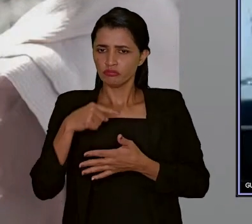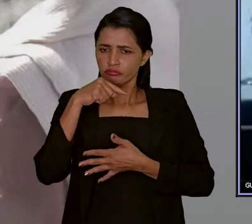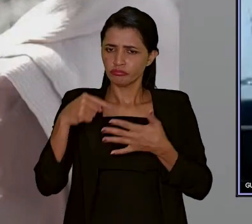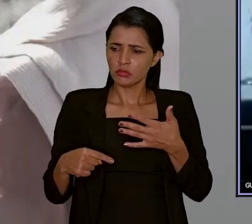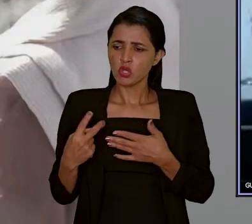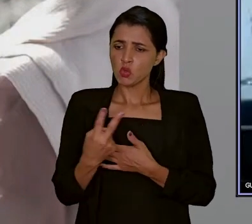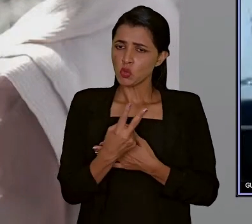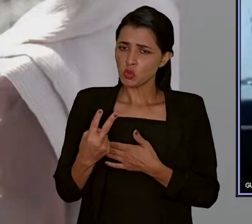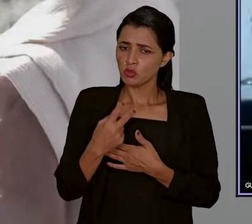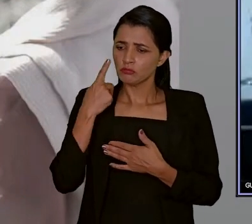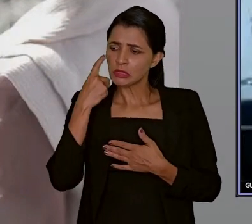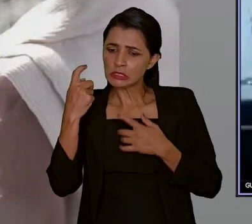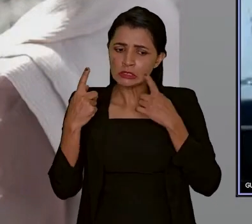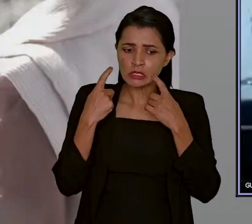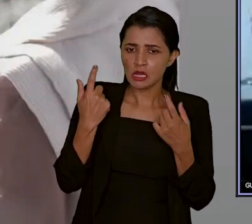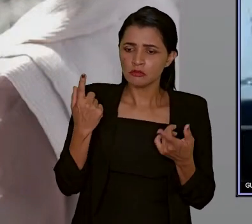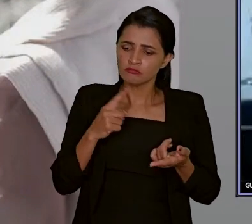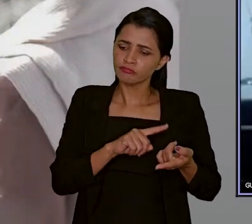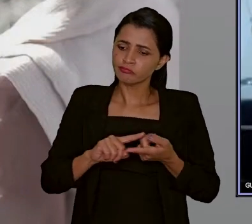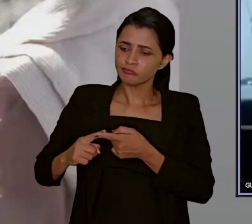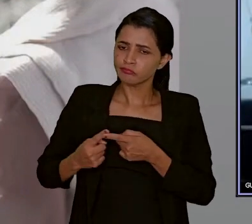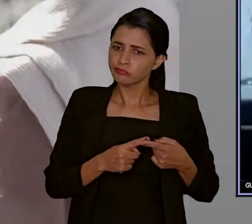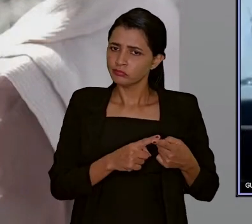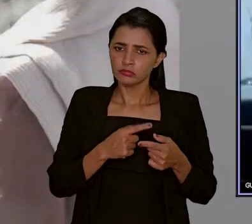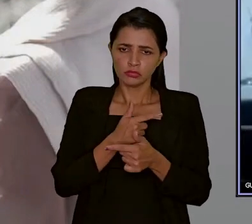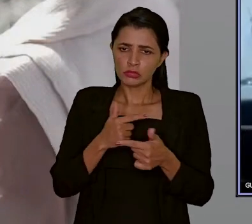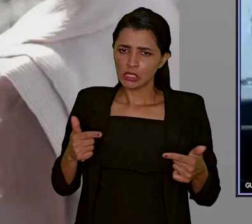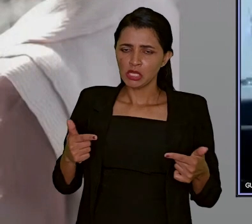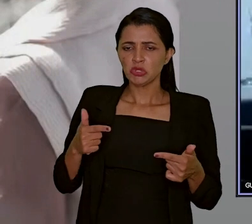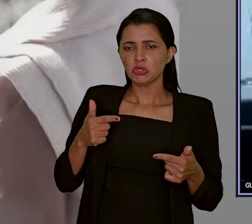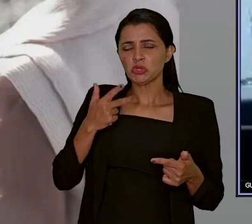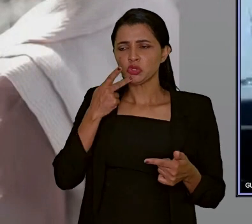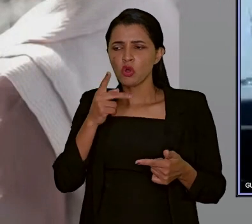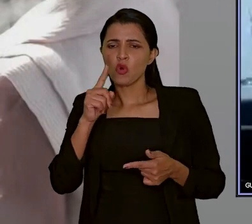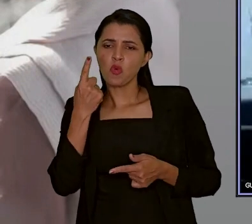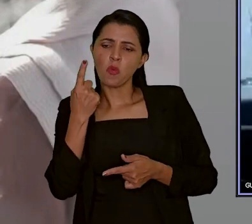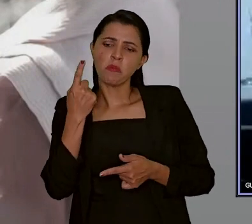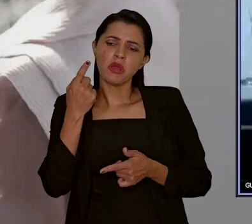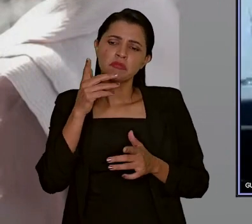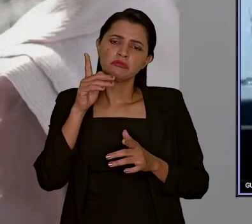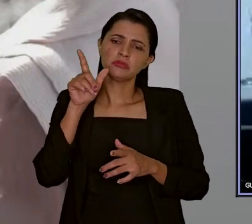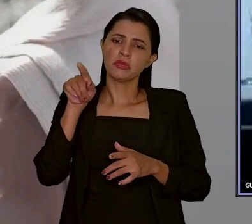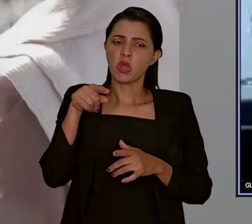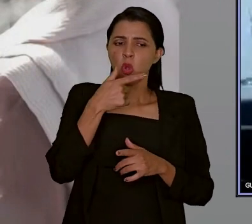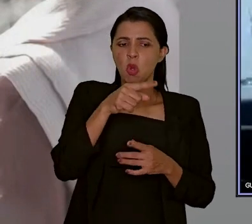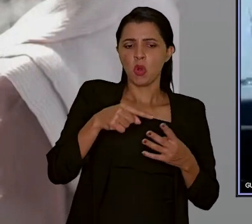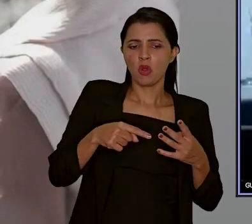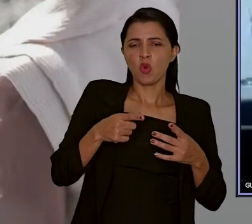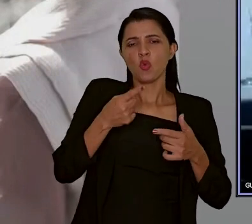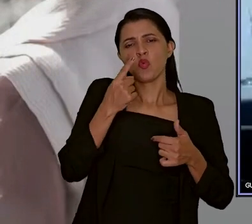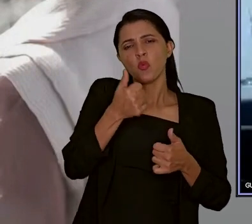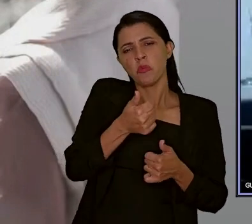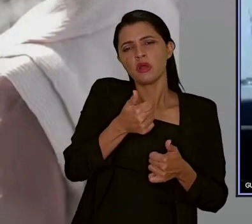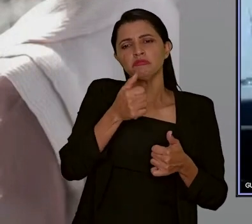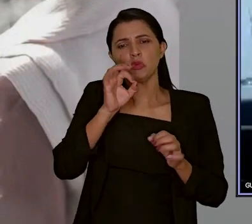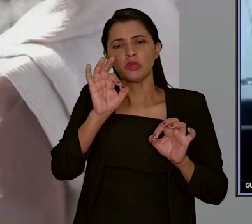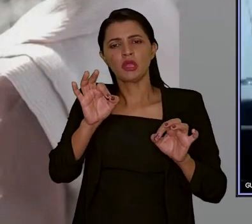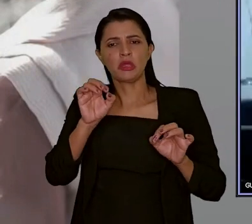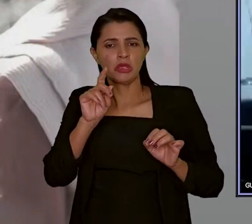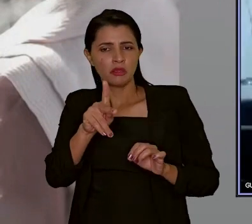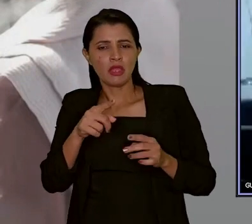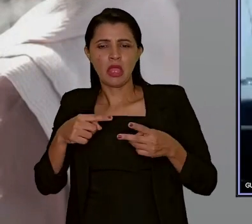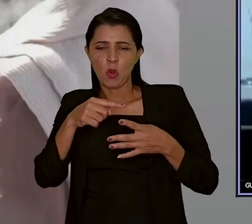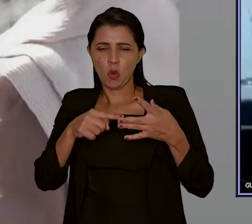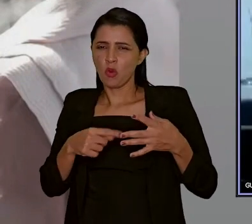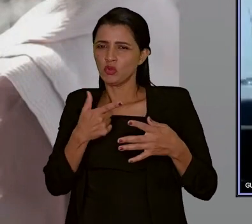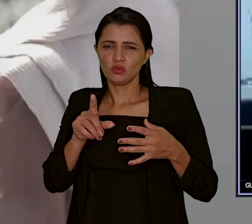estão interessadas em acordar, se apenas for pensar uma parte e as outras partes não forem objeto de homologação